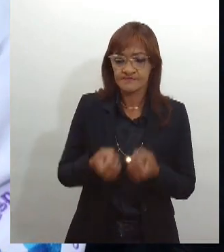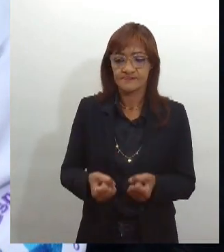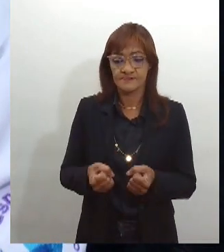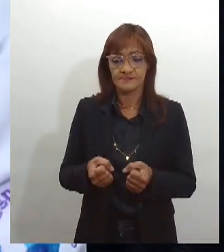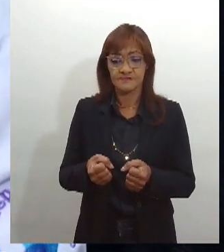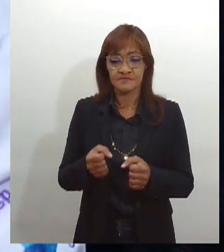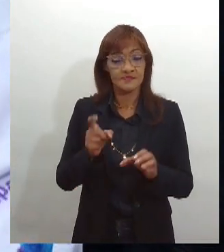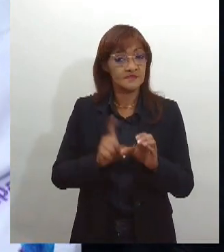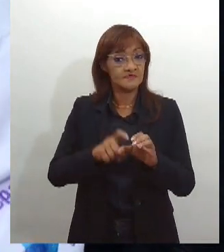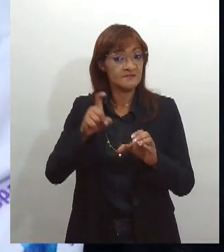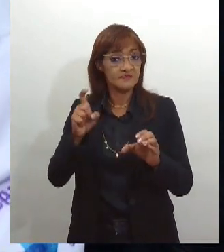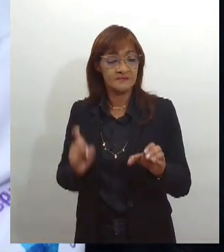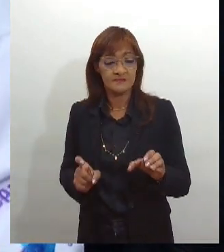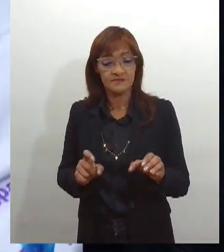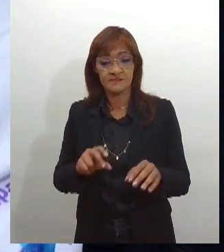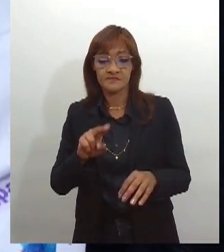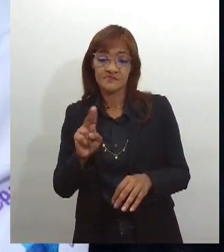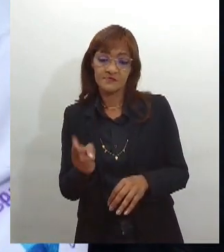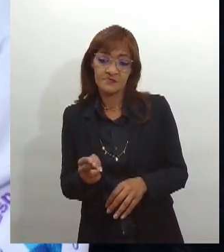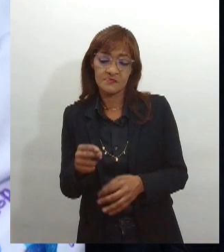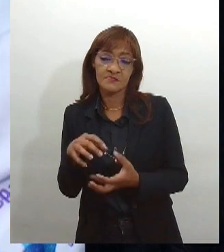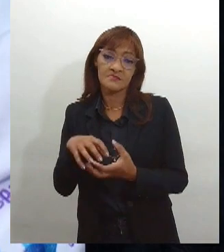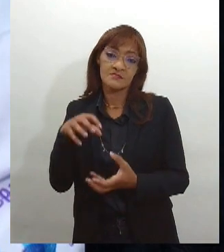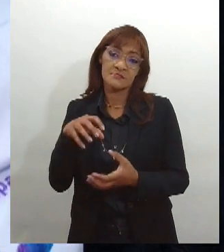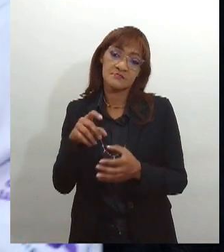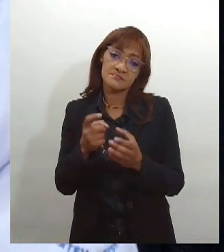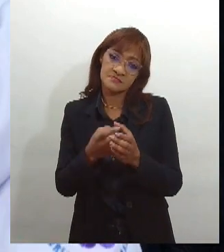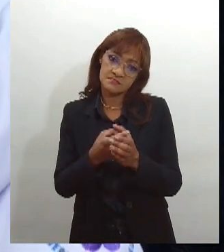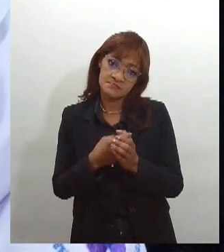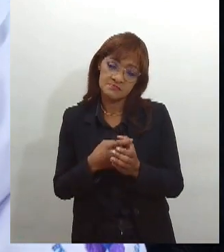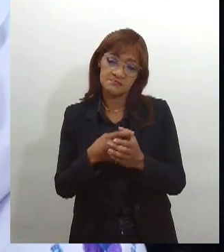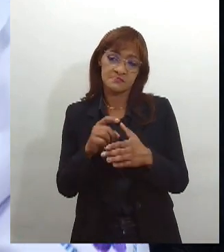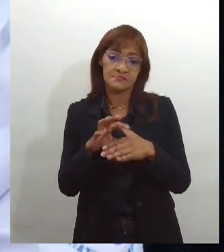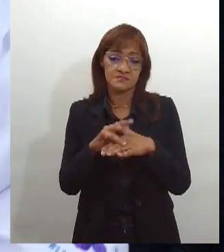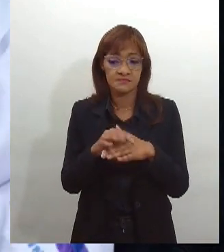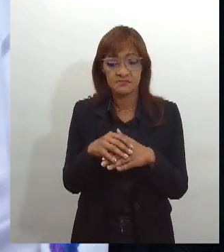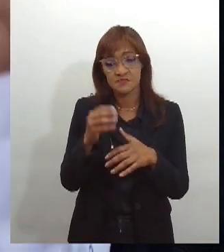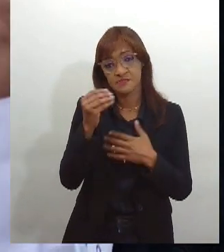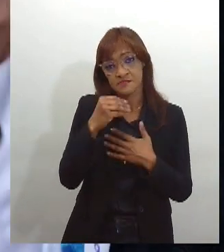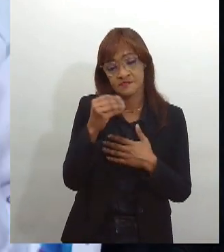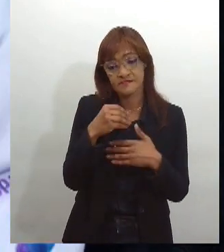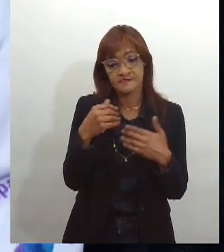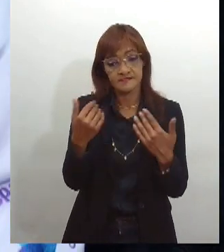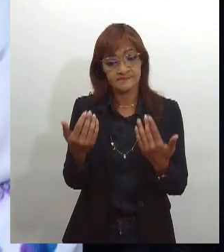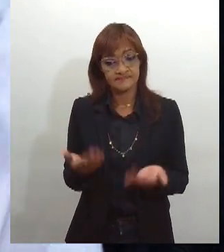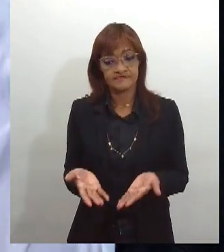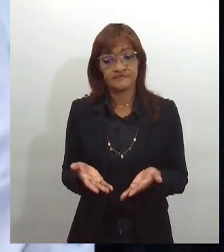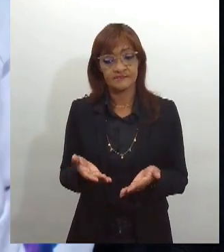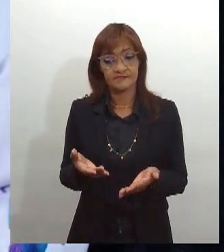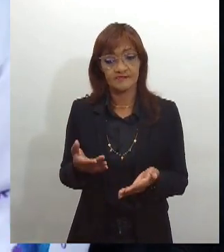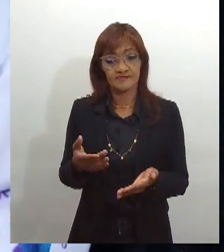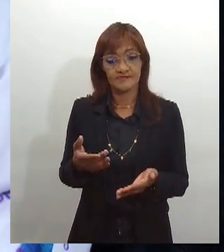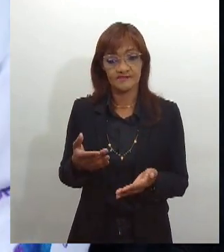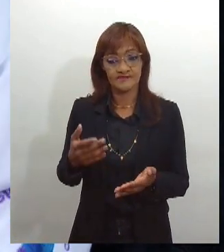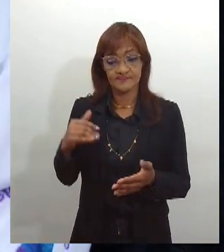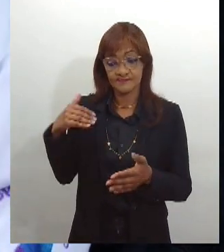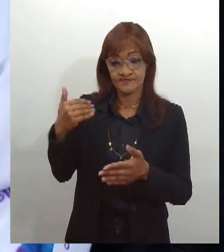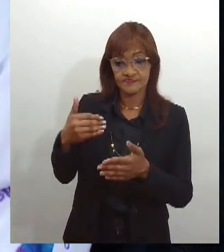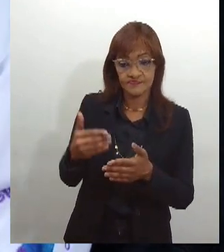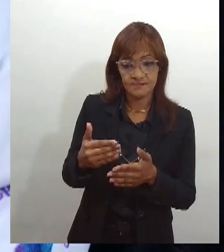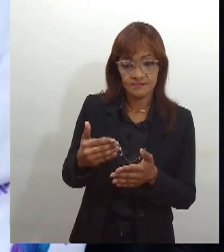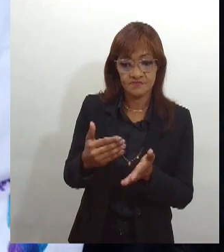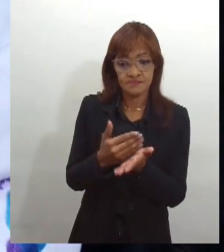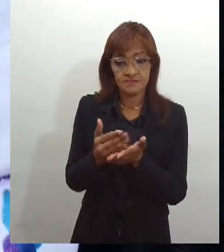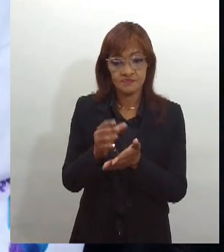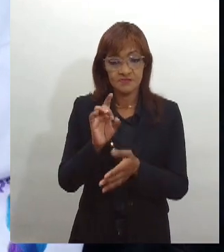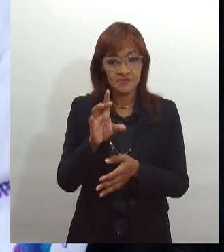ser idosos dependentes, doentes, fragilizados. Então, esse processo, ele não vai começar quando você já estiver lá na terceira